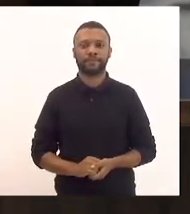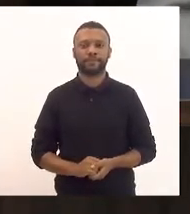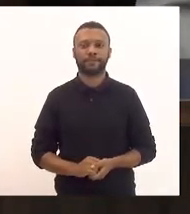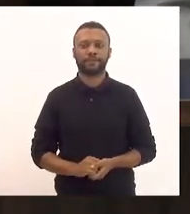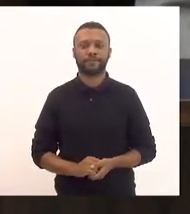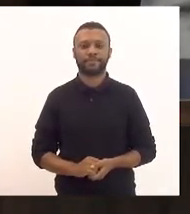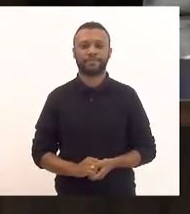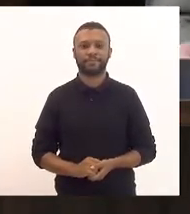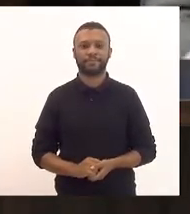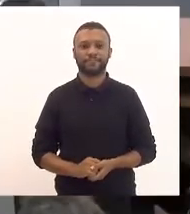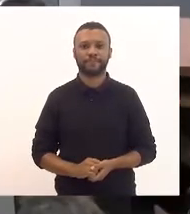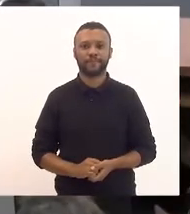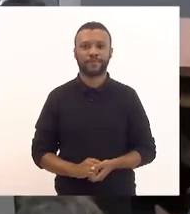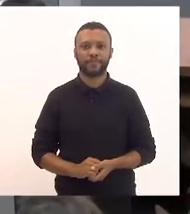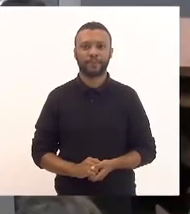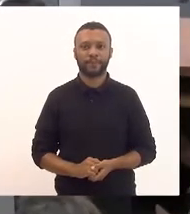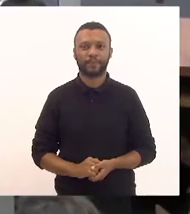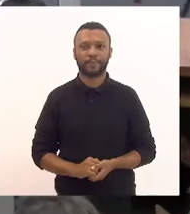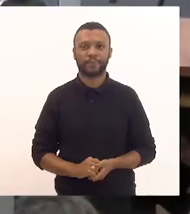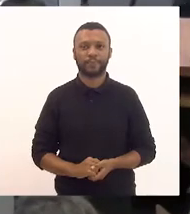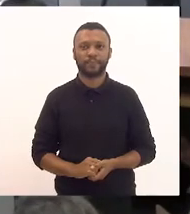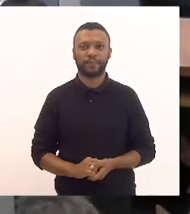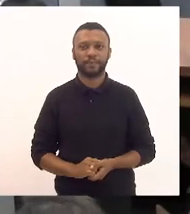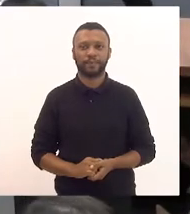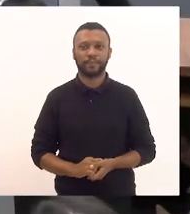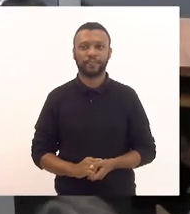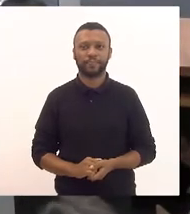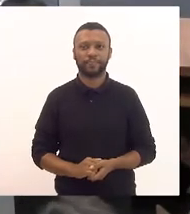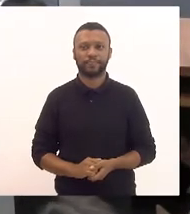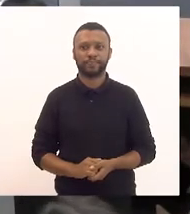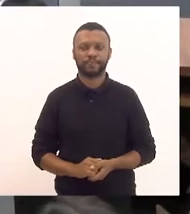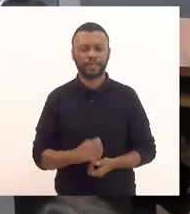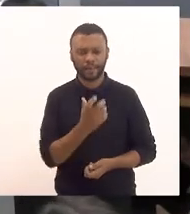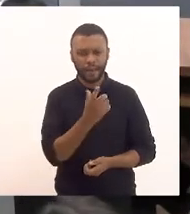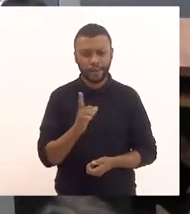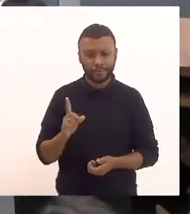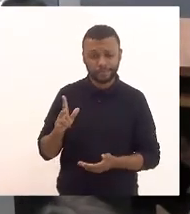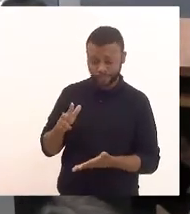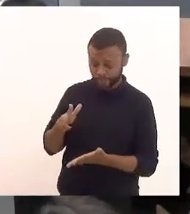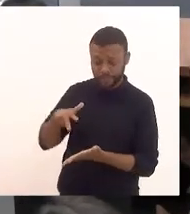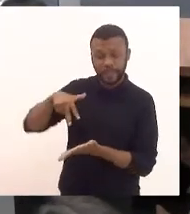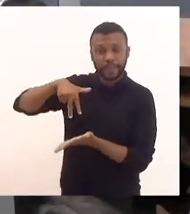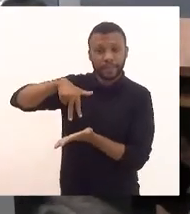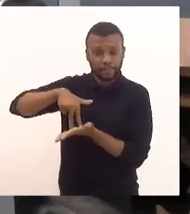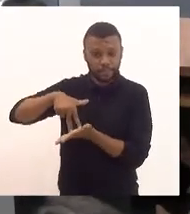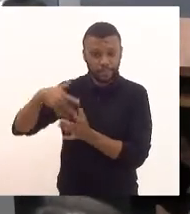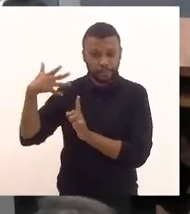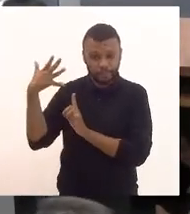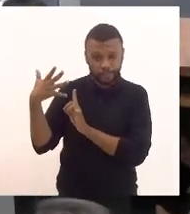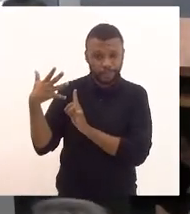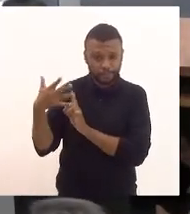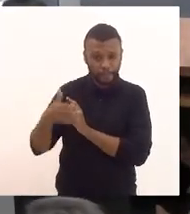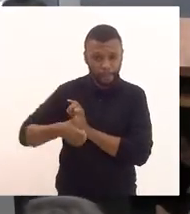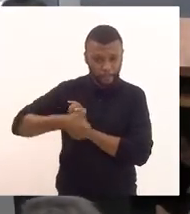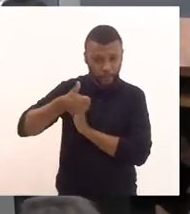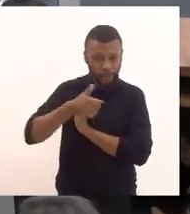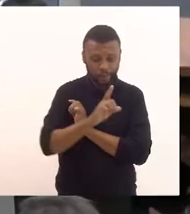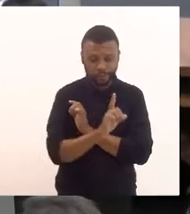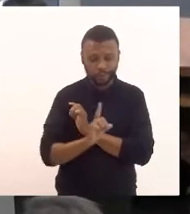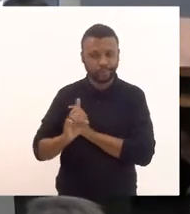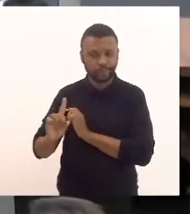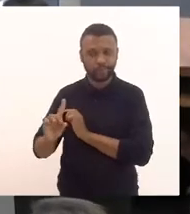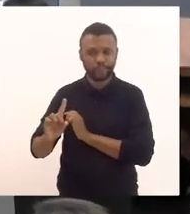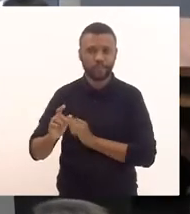e ainda a fazer o da Tribuna você não estou a sua tribo né Ah tá aqui ó